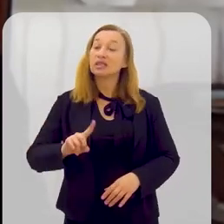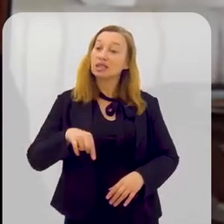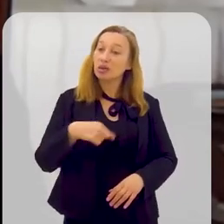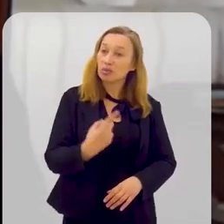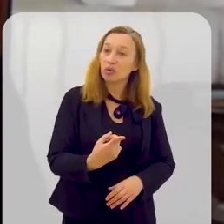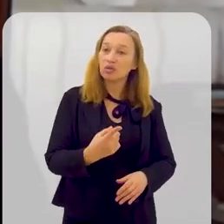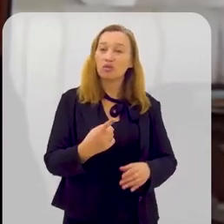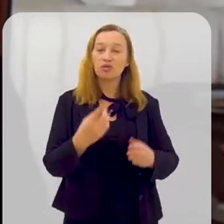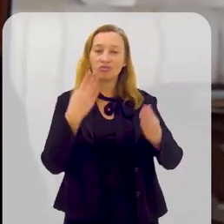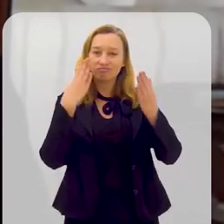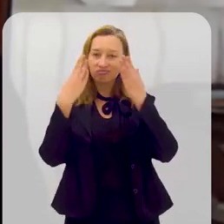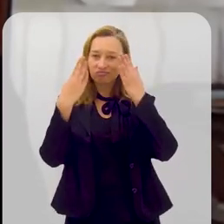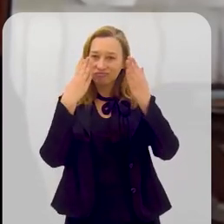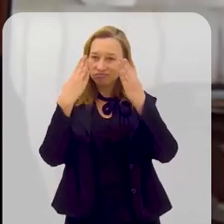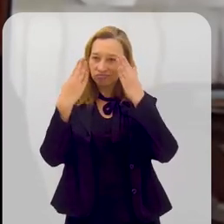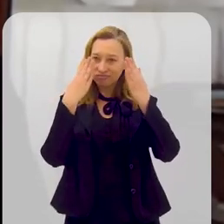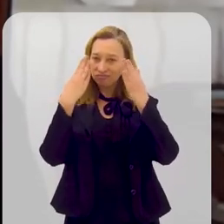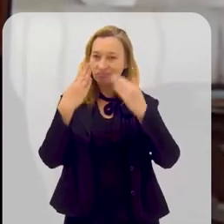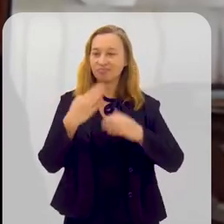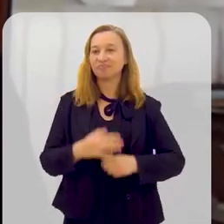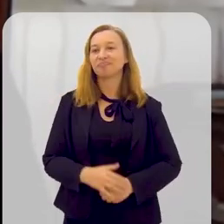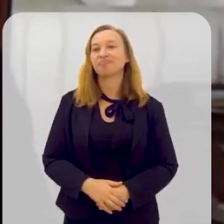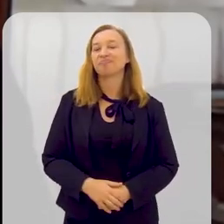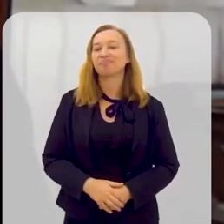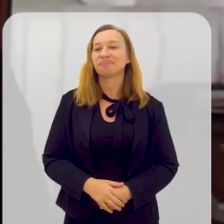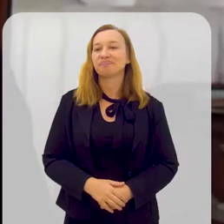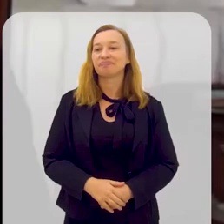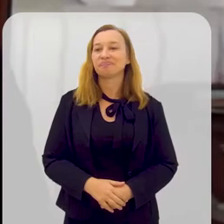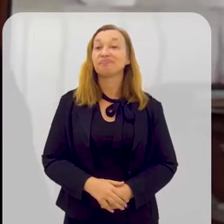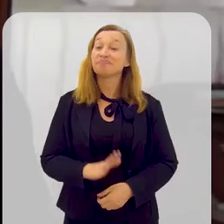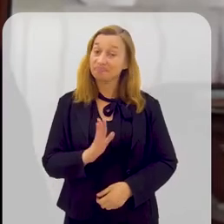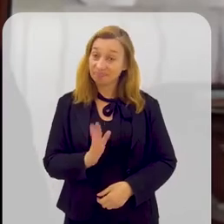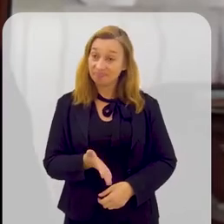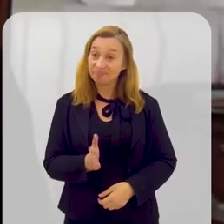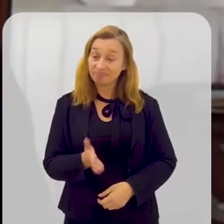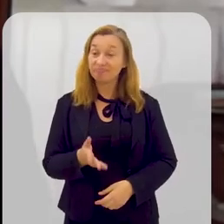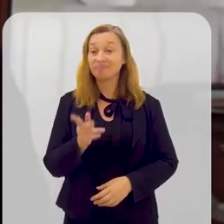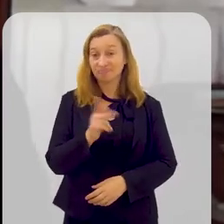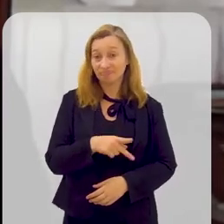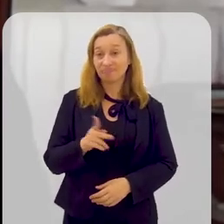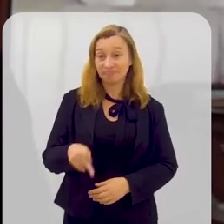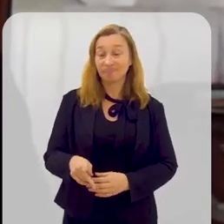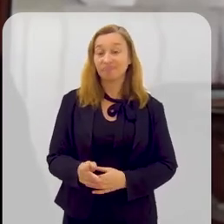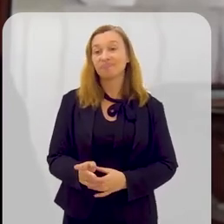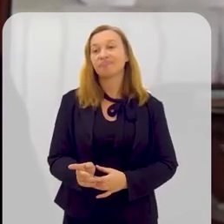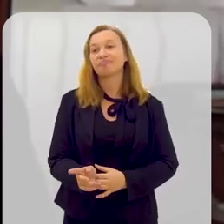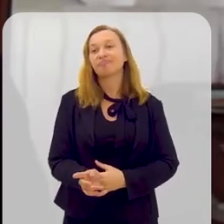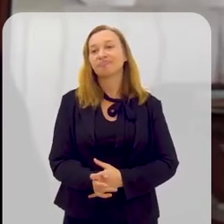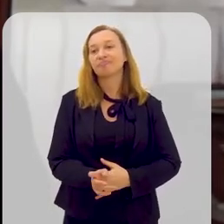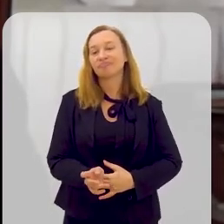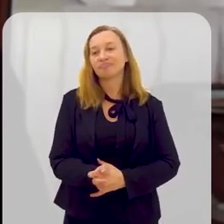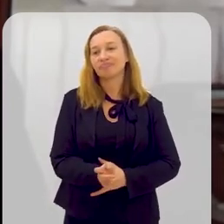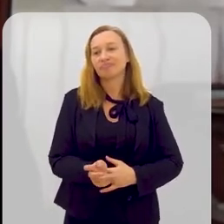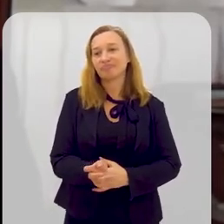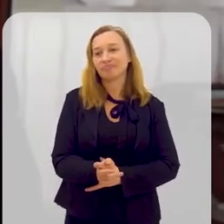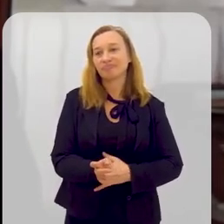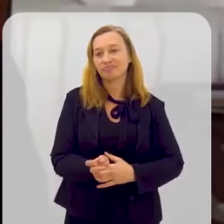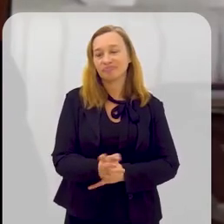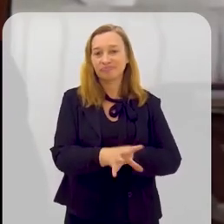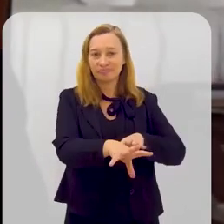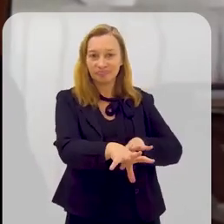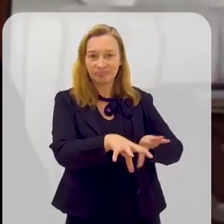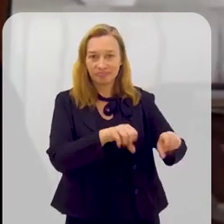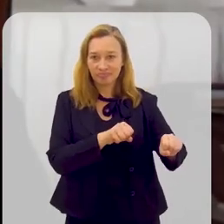ele quando eu fui fazer psicologia eu já era professores tinha feito